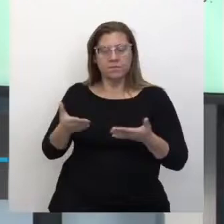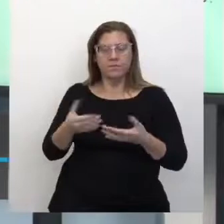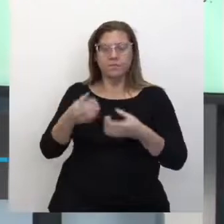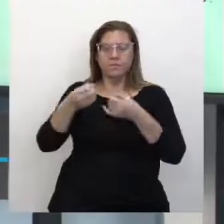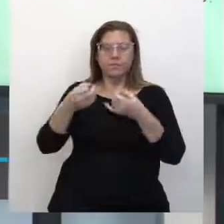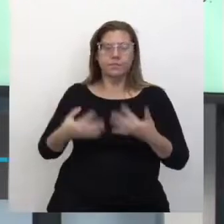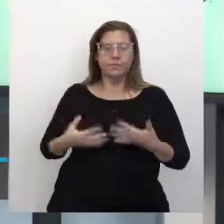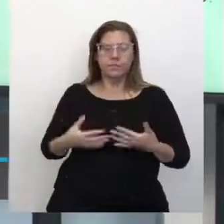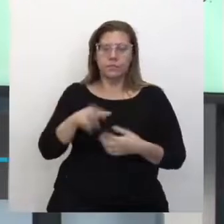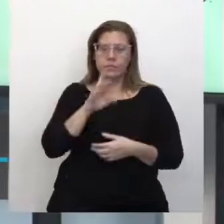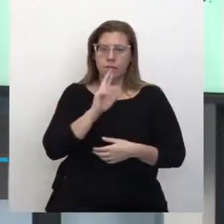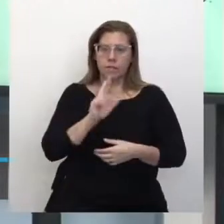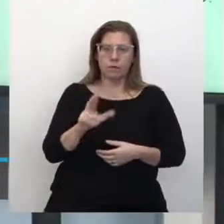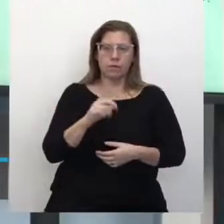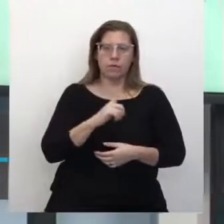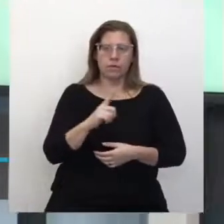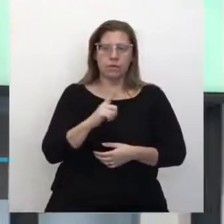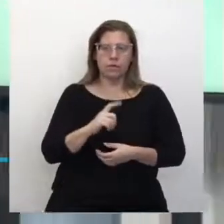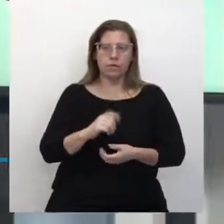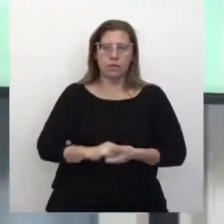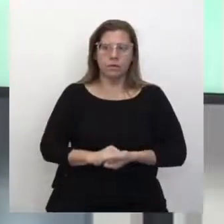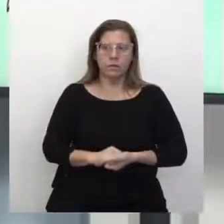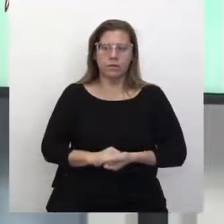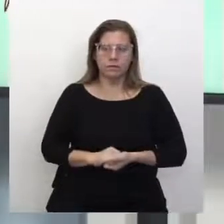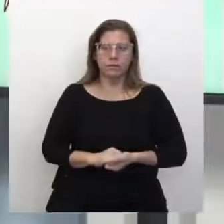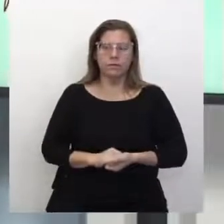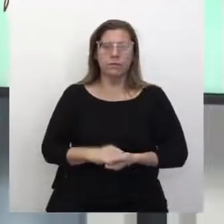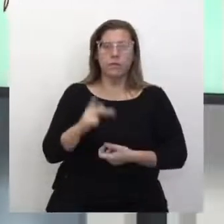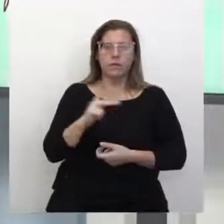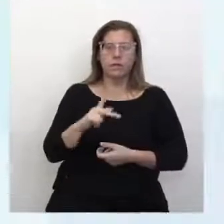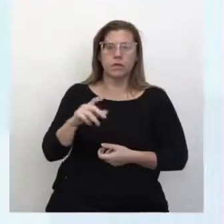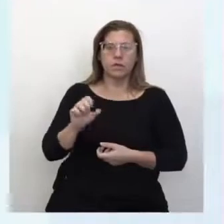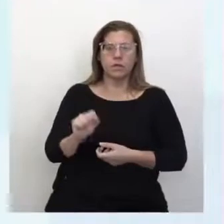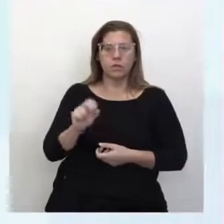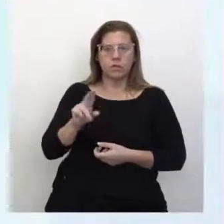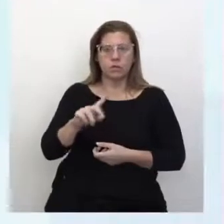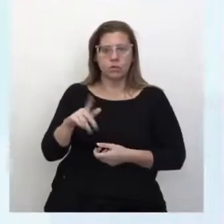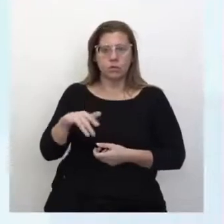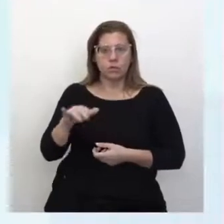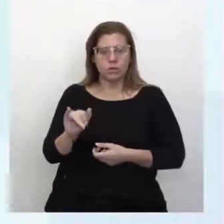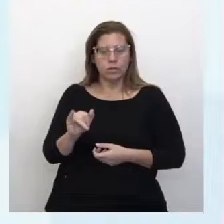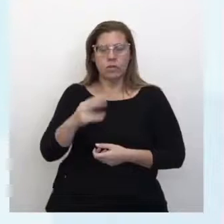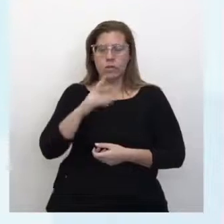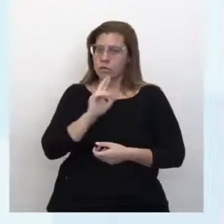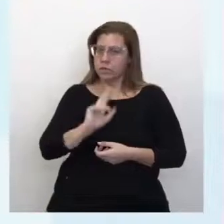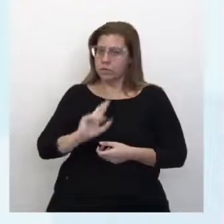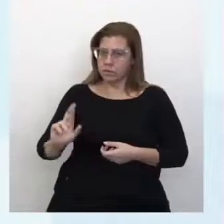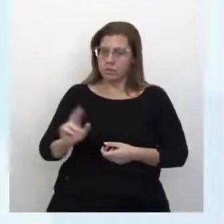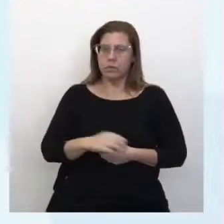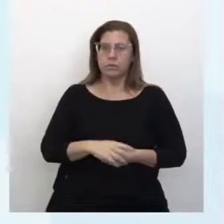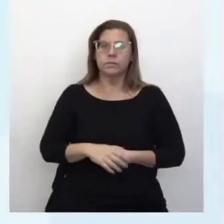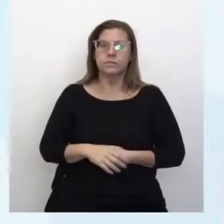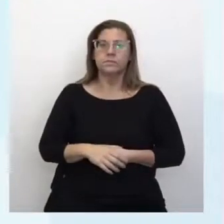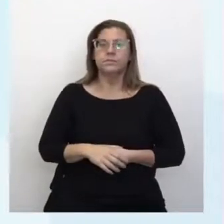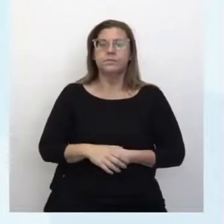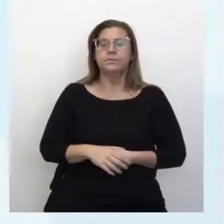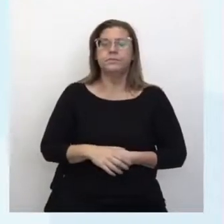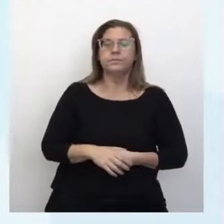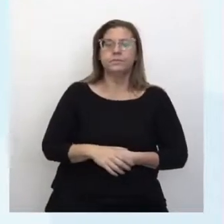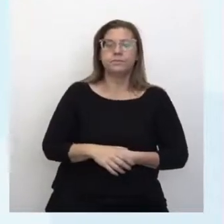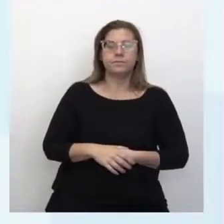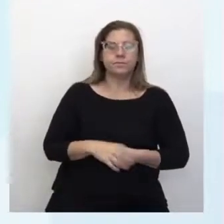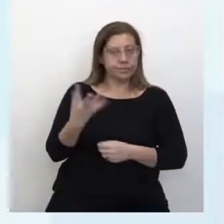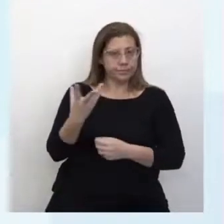sobre as respostas que a gente tem aqui. A professora Suzy, né, e seus alunos responderam que a arte pública seria um